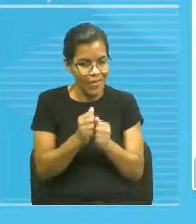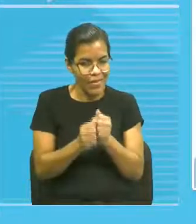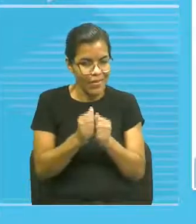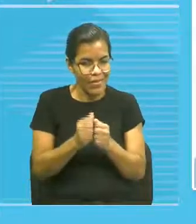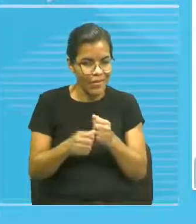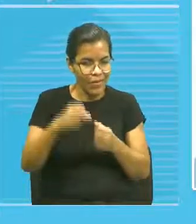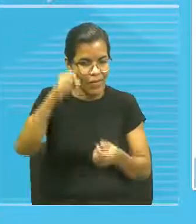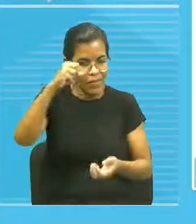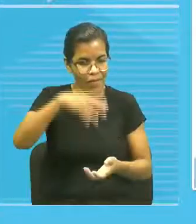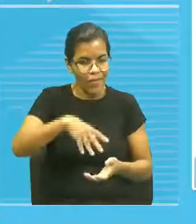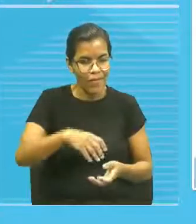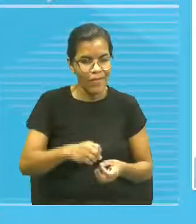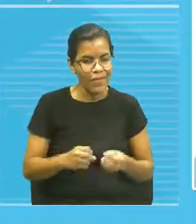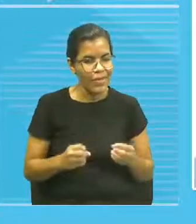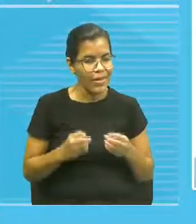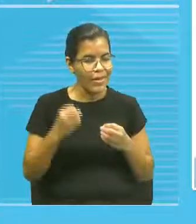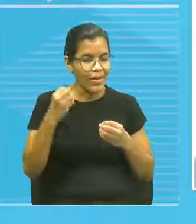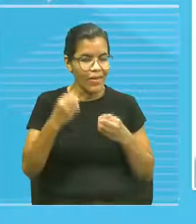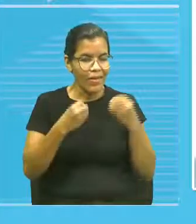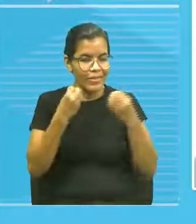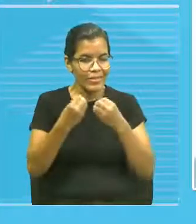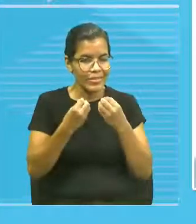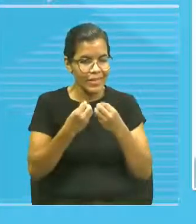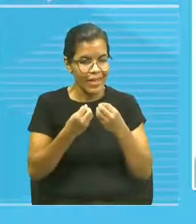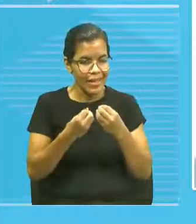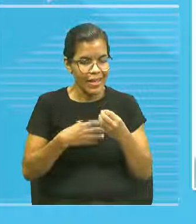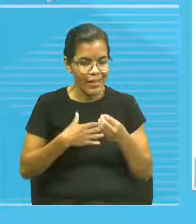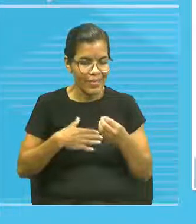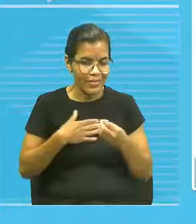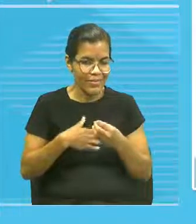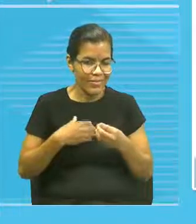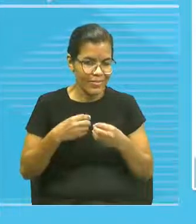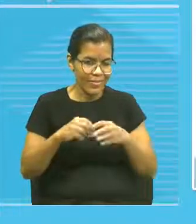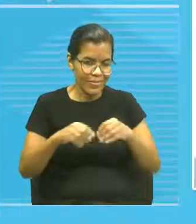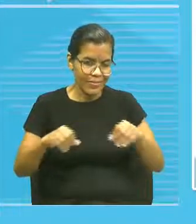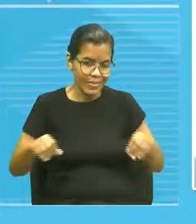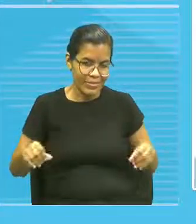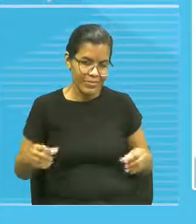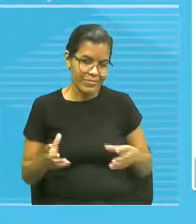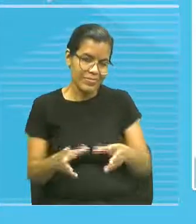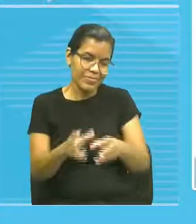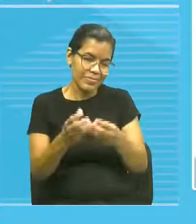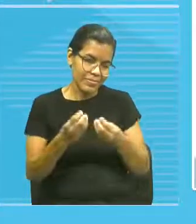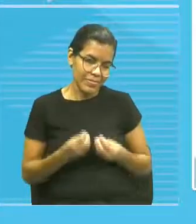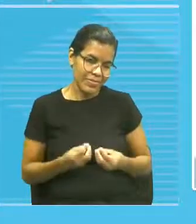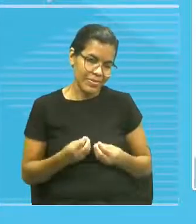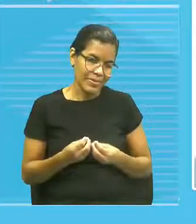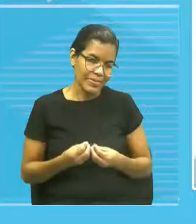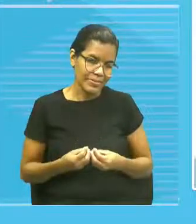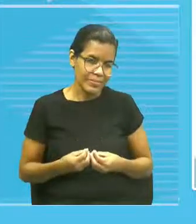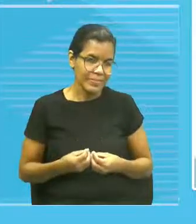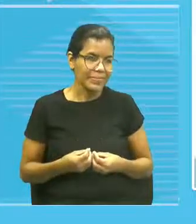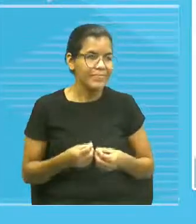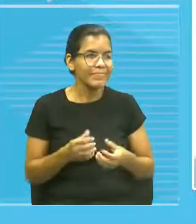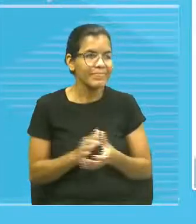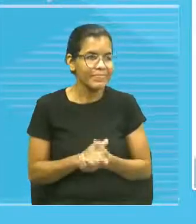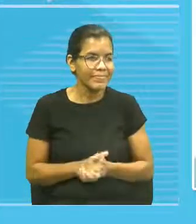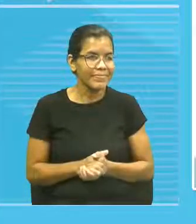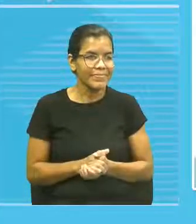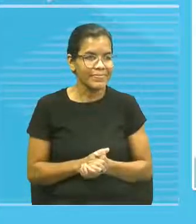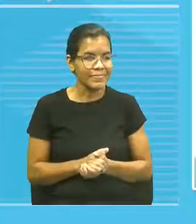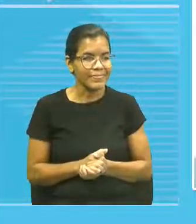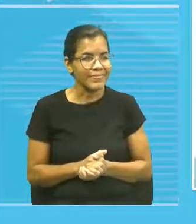em cima. Tu tá entendendo? Então eu não dispenso, eu aceito porque é grosseria. Minha criação foi